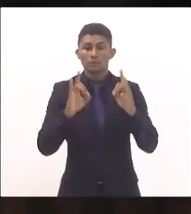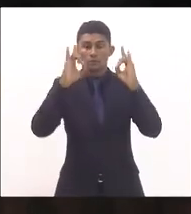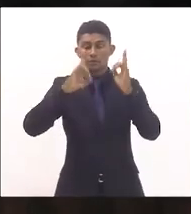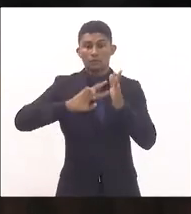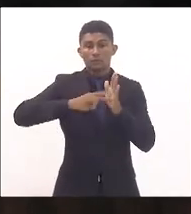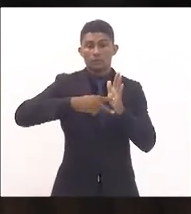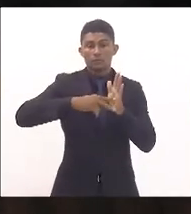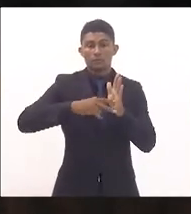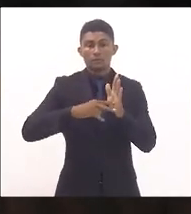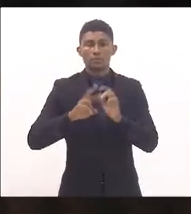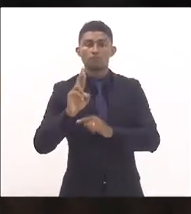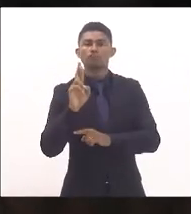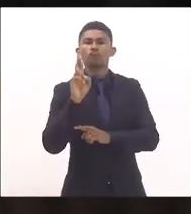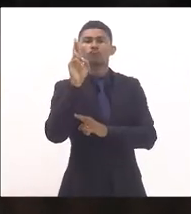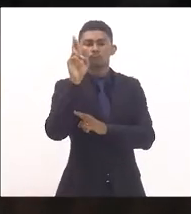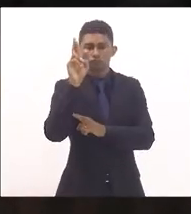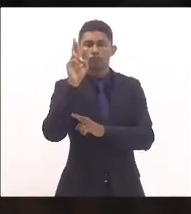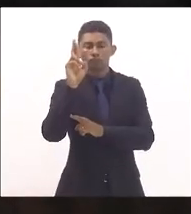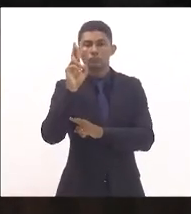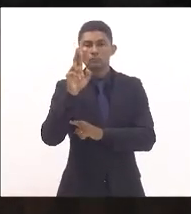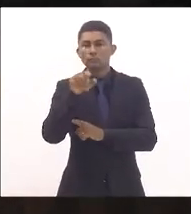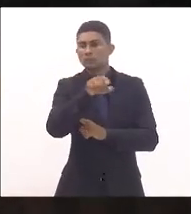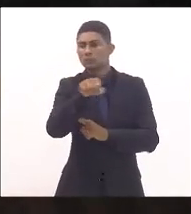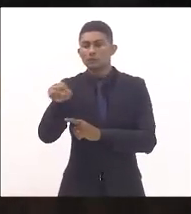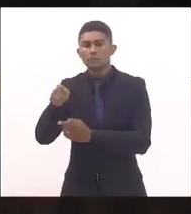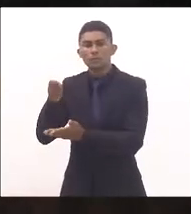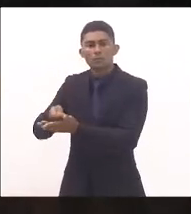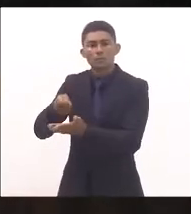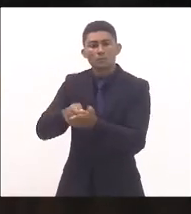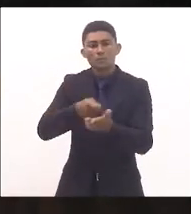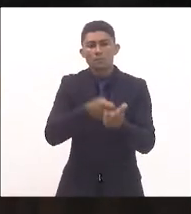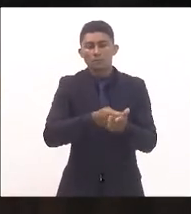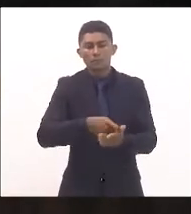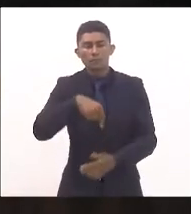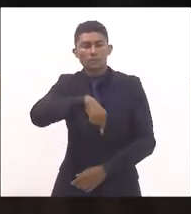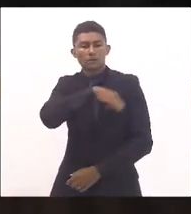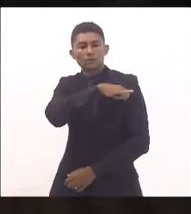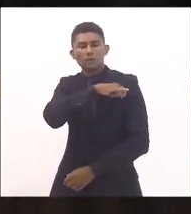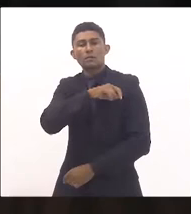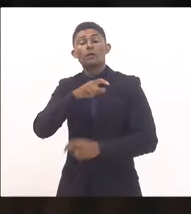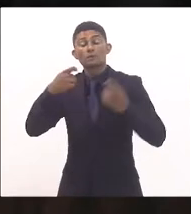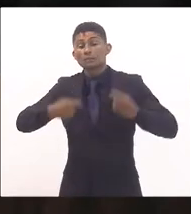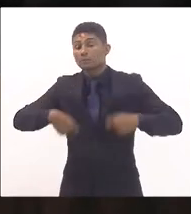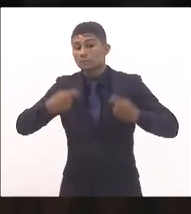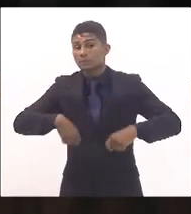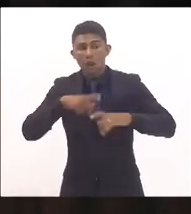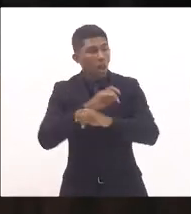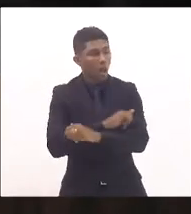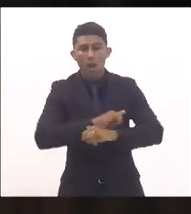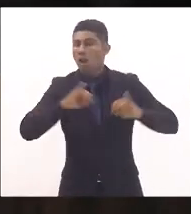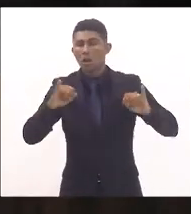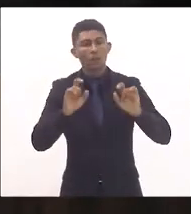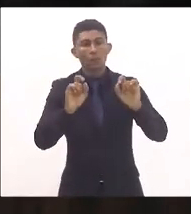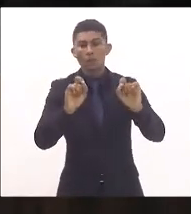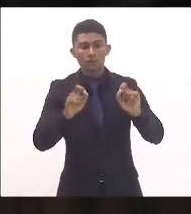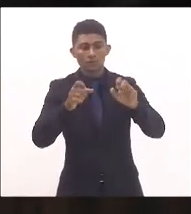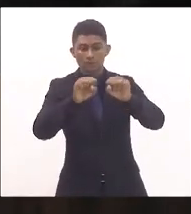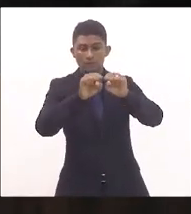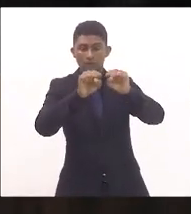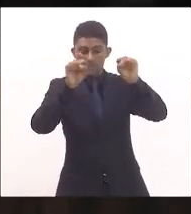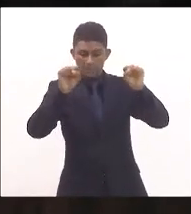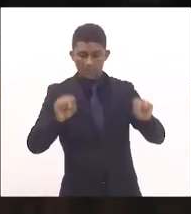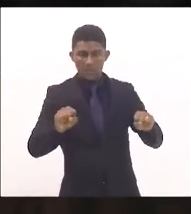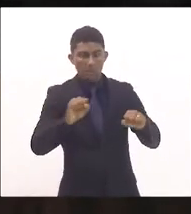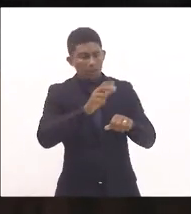imóveis residenciais ou não estabelecidos no Estado do Rio de Janeiro, comunicar a existência e a localização de sistema de monitoramento por